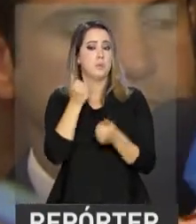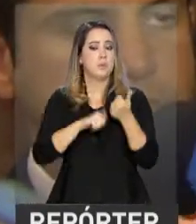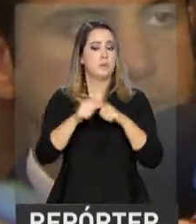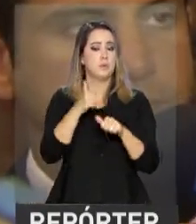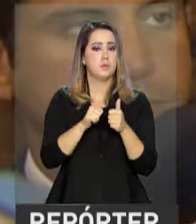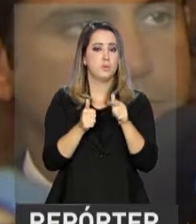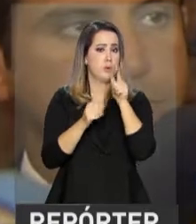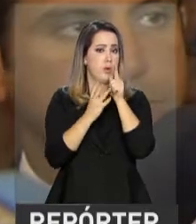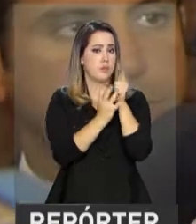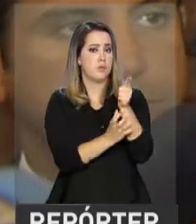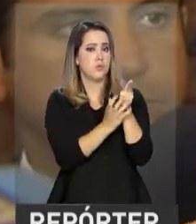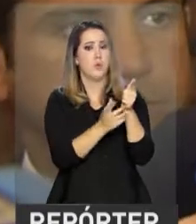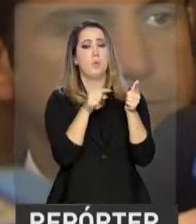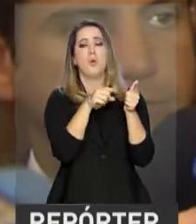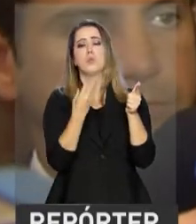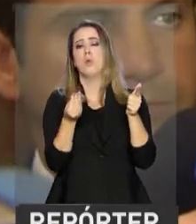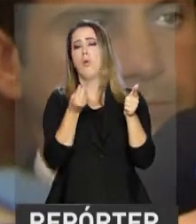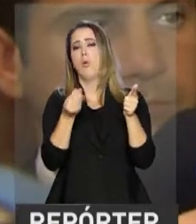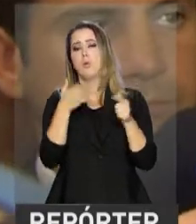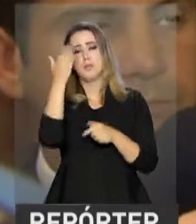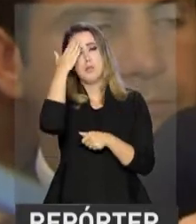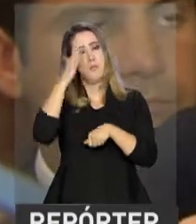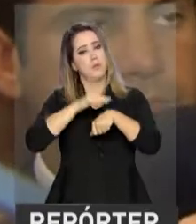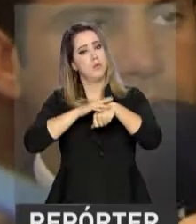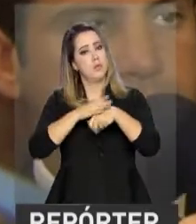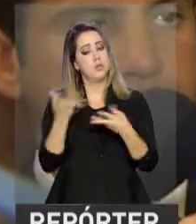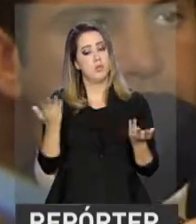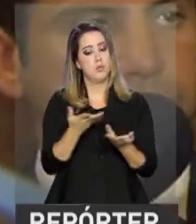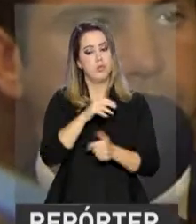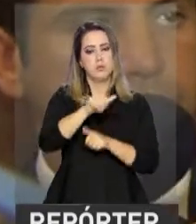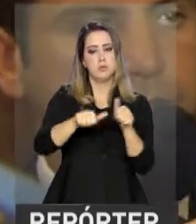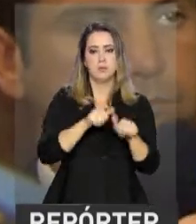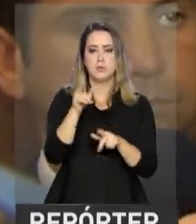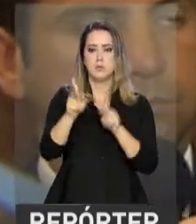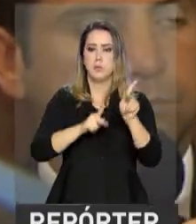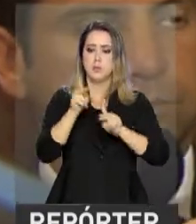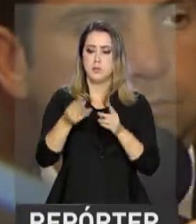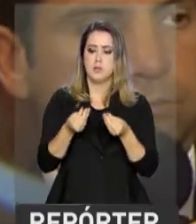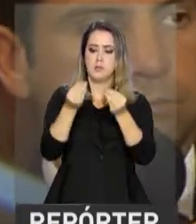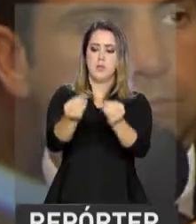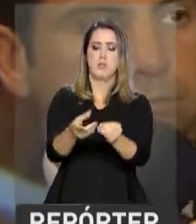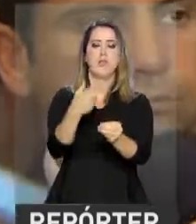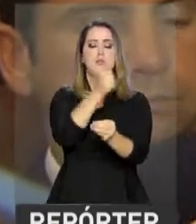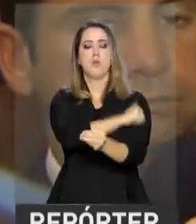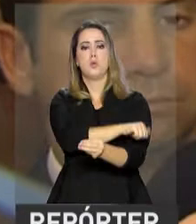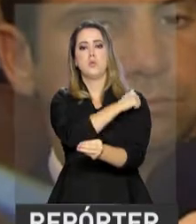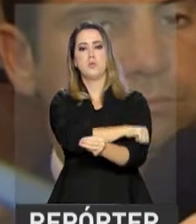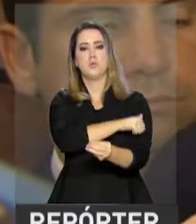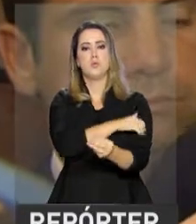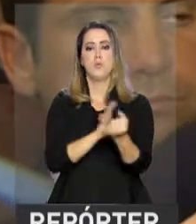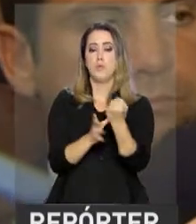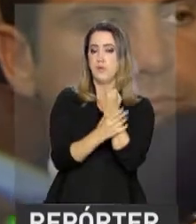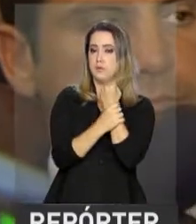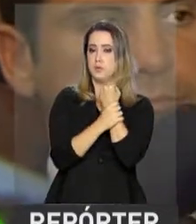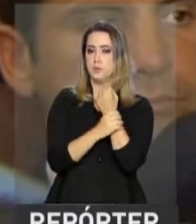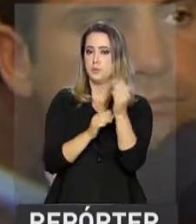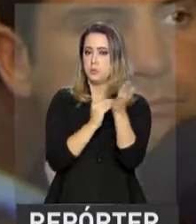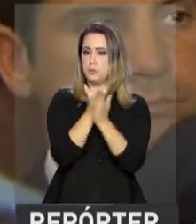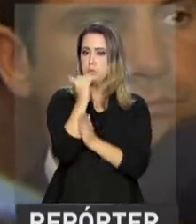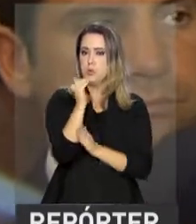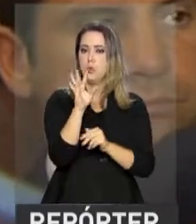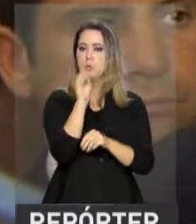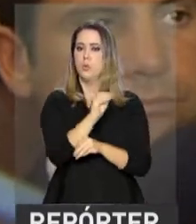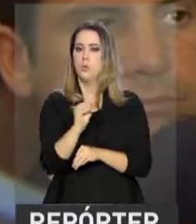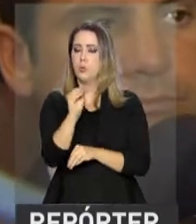nós possamos, com essa estrutura, dar à população do Rio de Janeiro a segurança de poder iniciar o